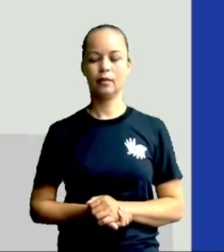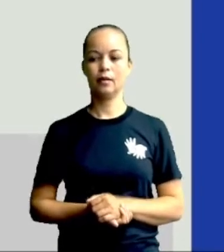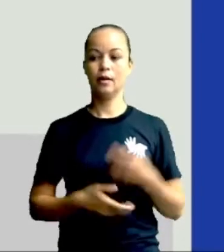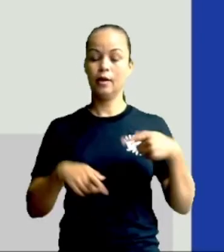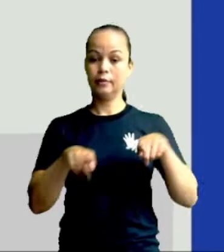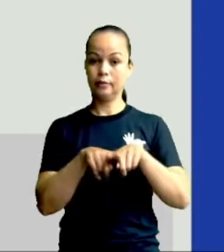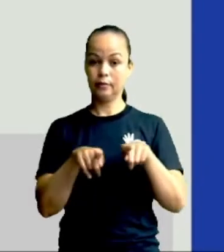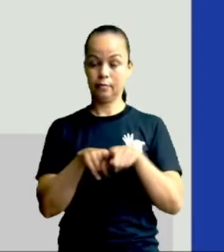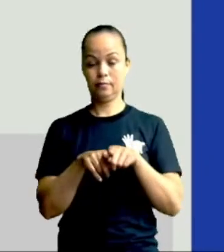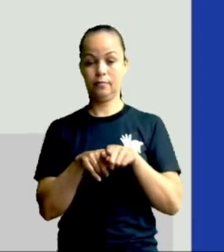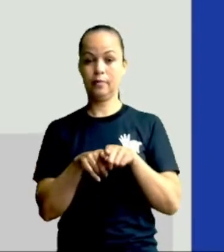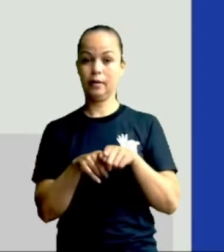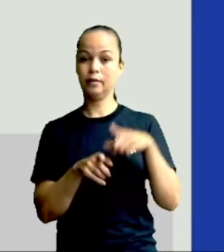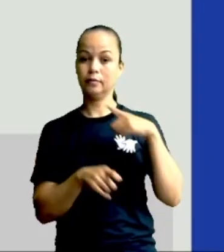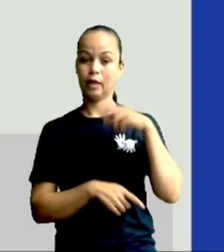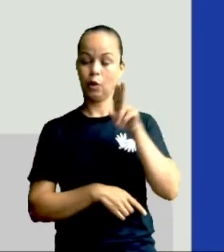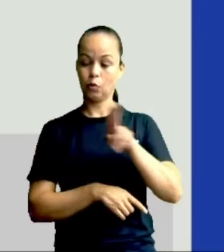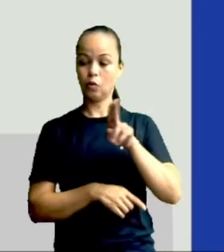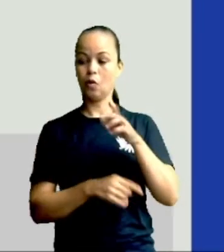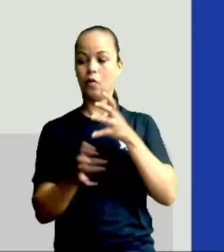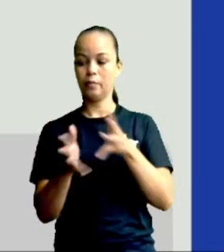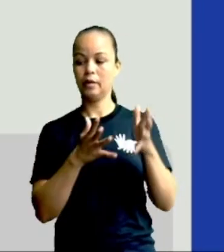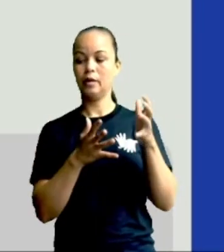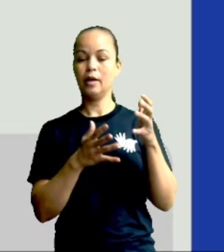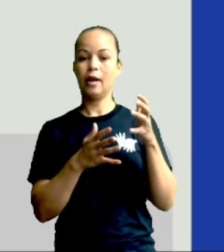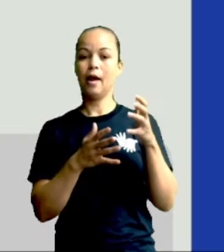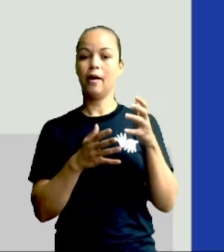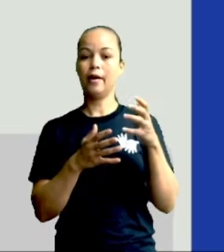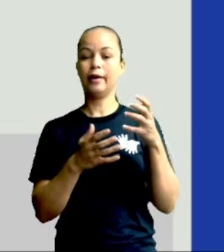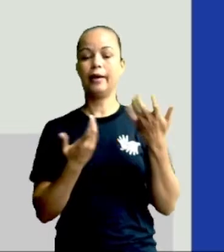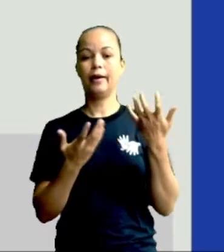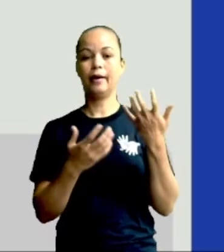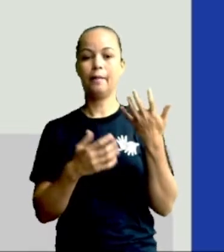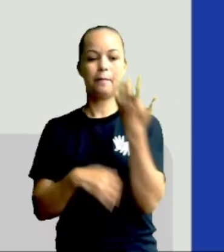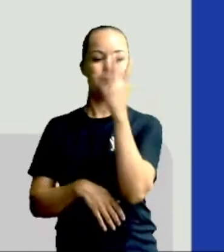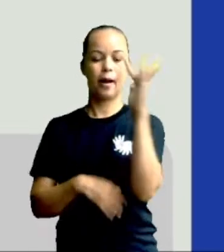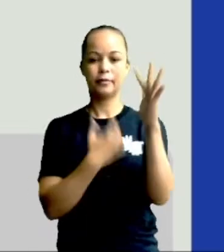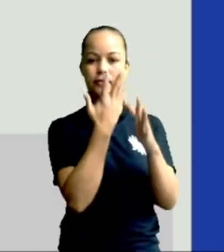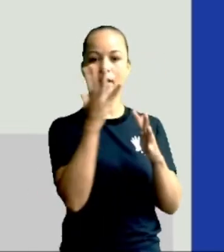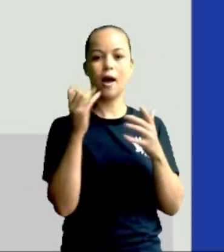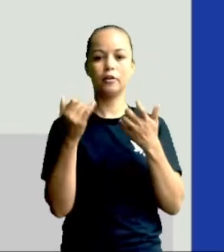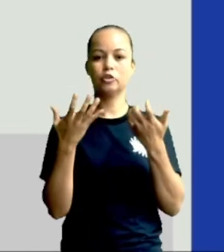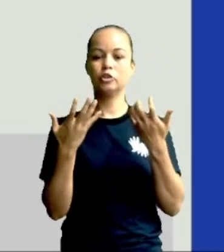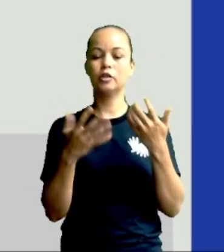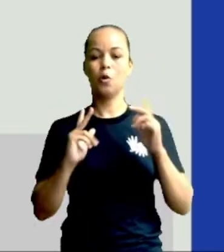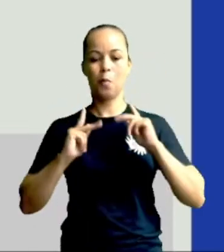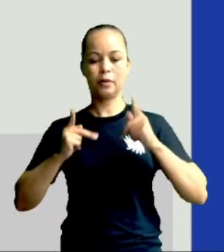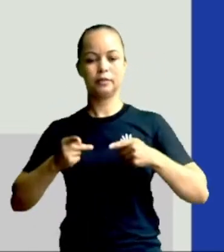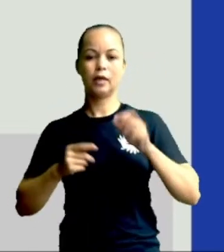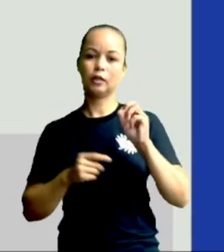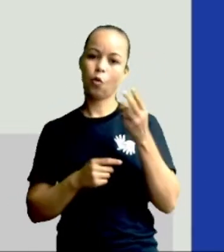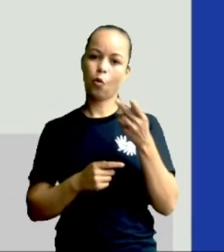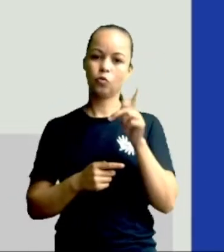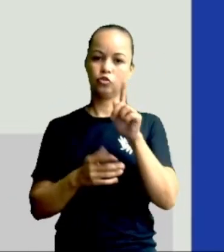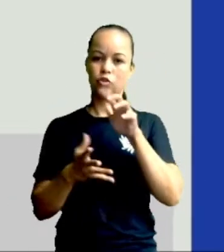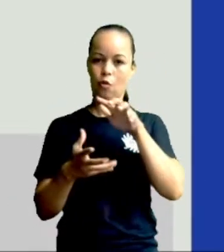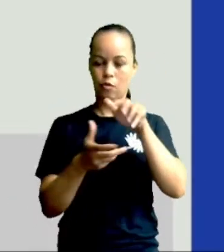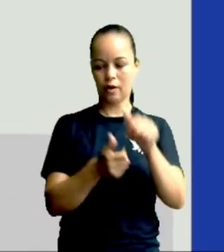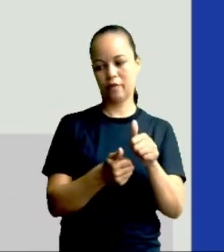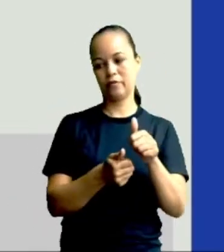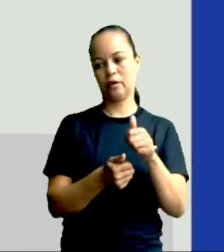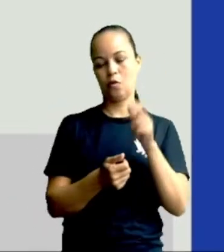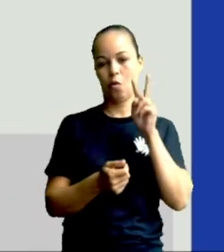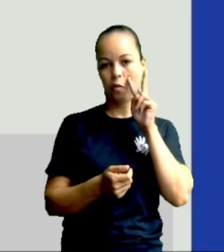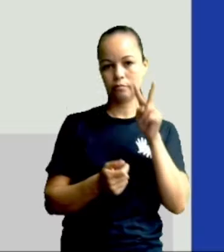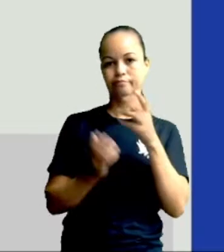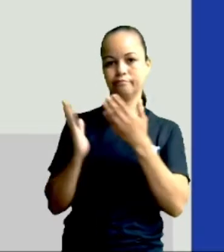Também chamada de paisagem humanizada ou de paisagem geográfica, tá? Olha aqui esse lado de cá, essa imagem, ó. Ela também é conhecida,